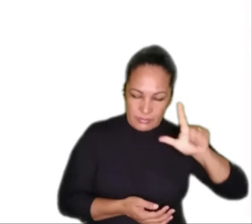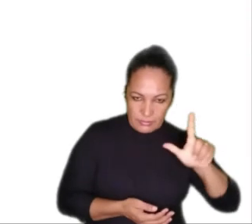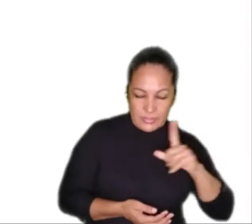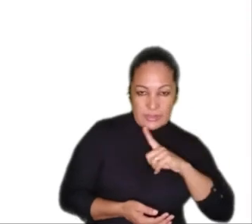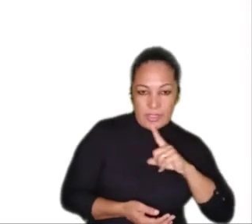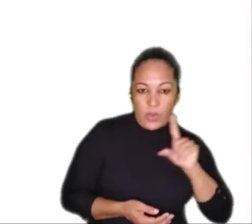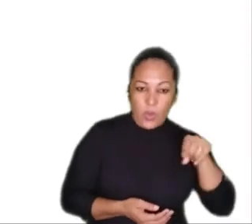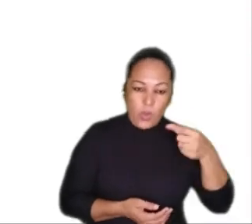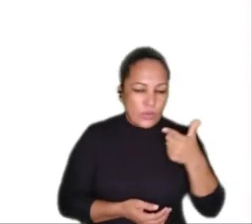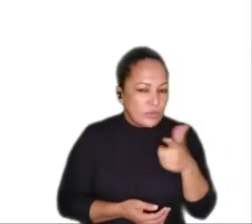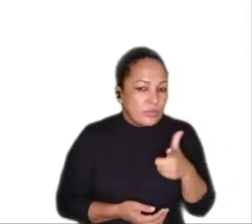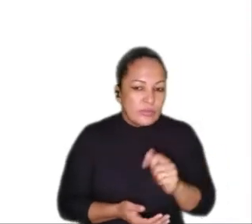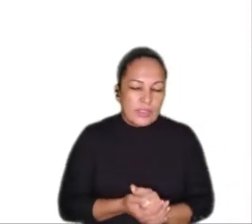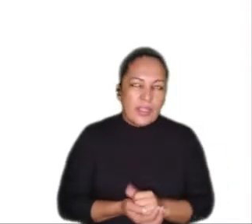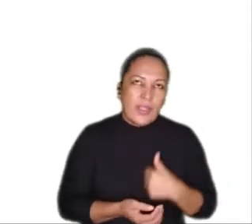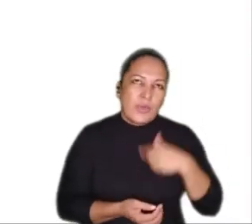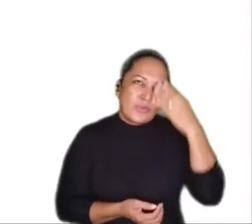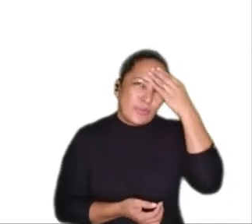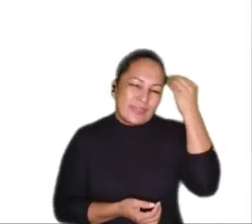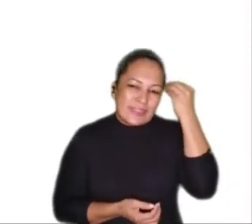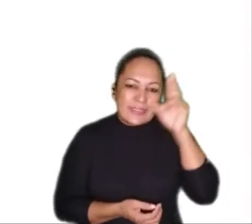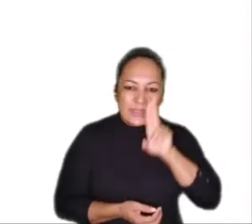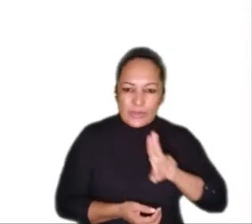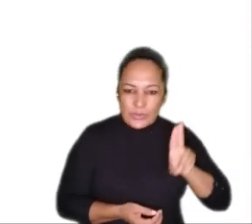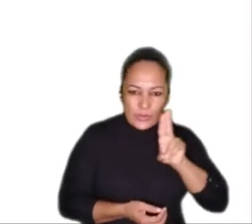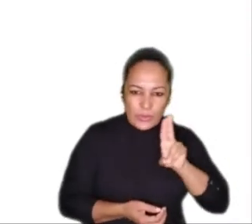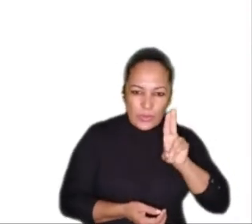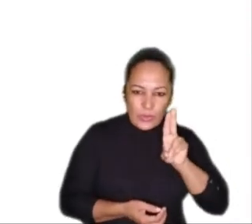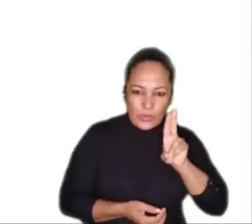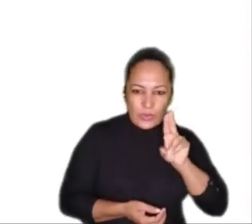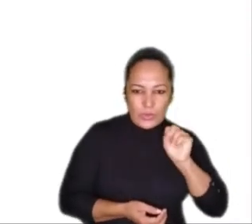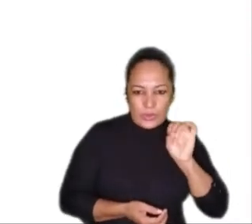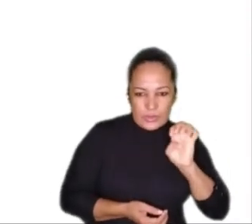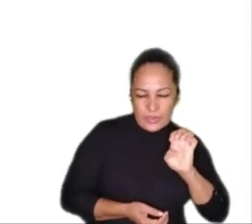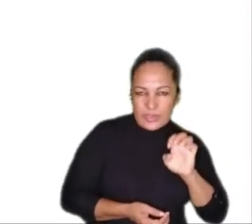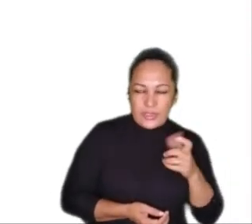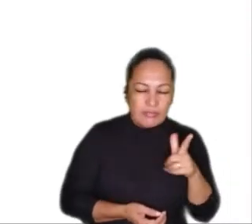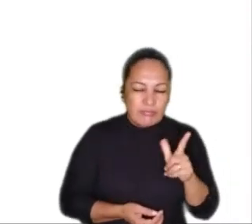já mostrei um deles que é o use, tá? Eu tinha esquecido que o use não